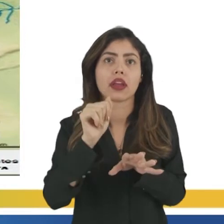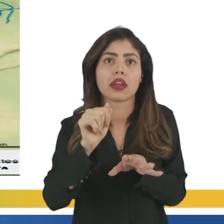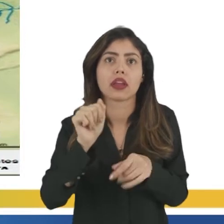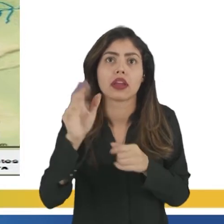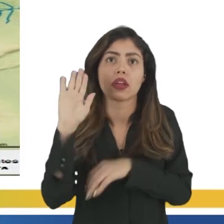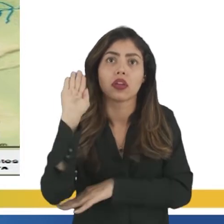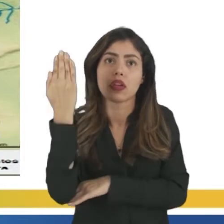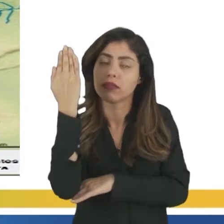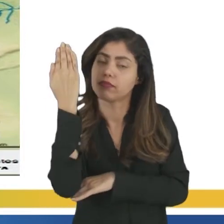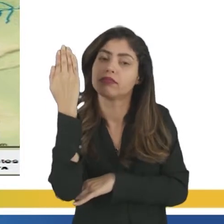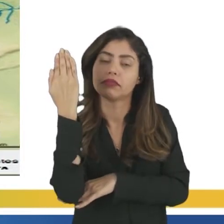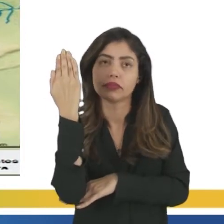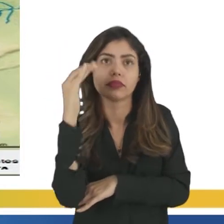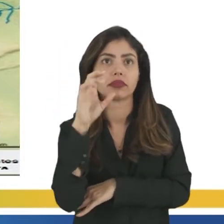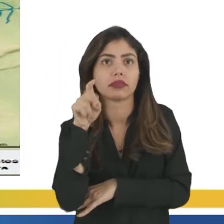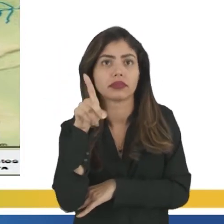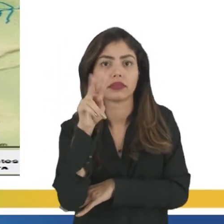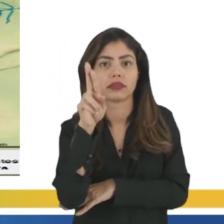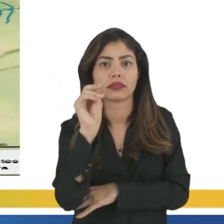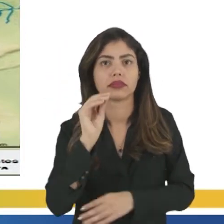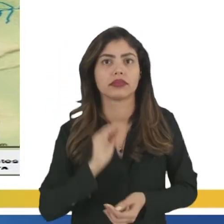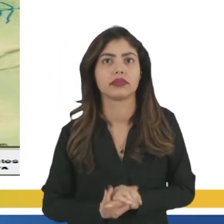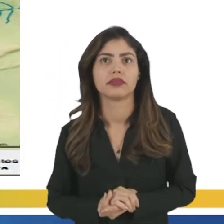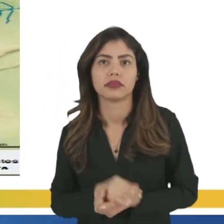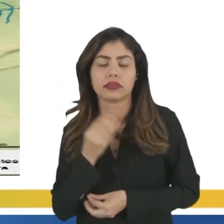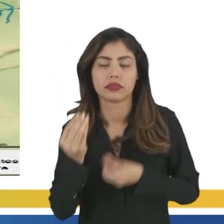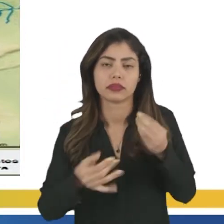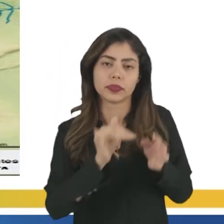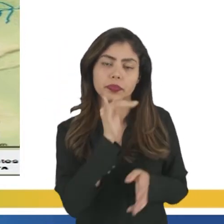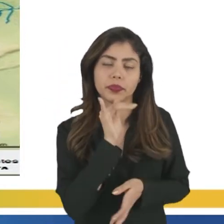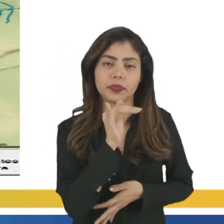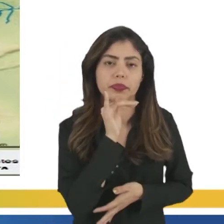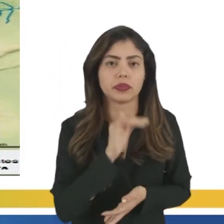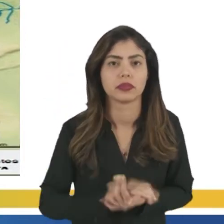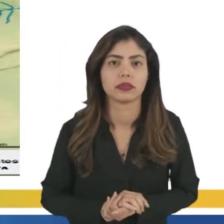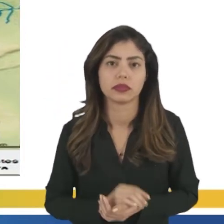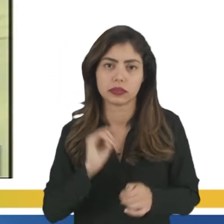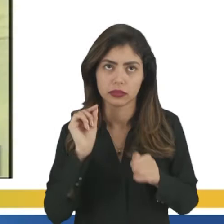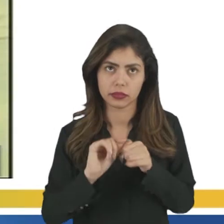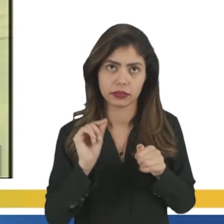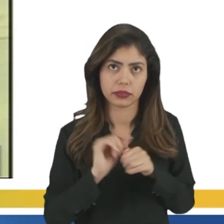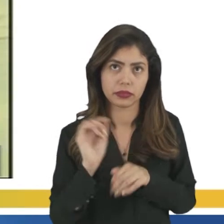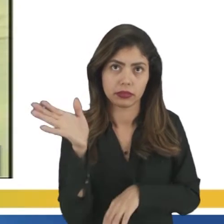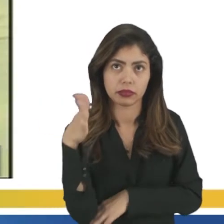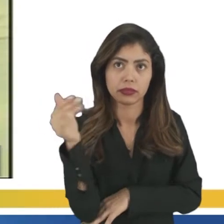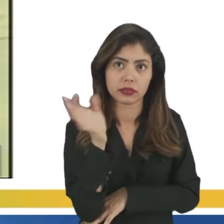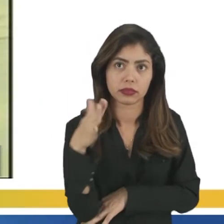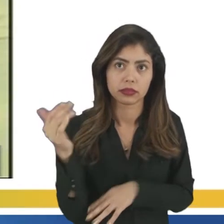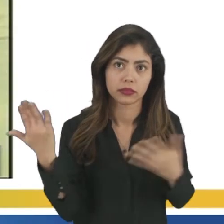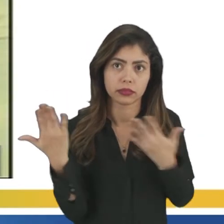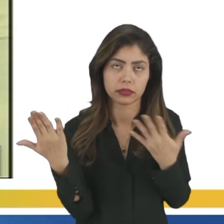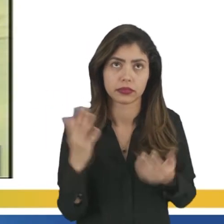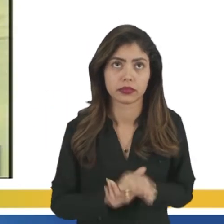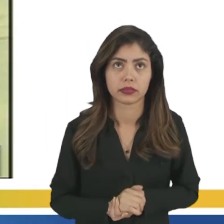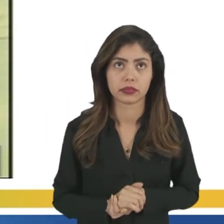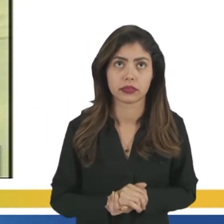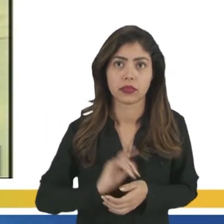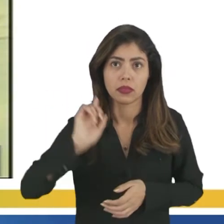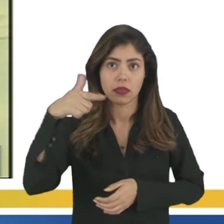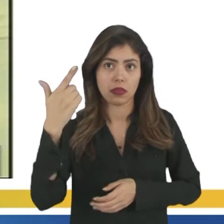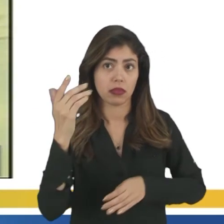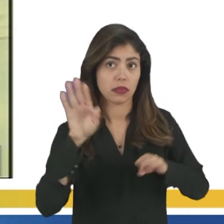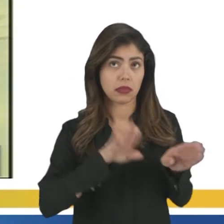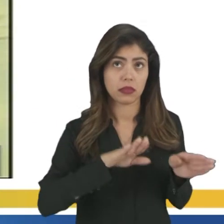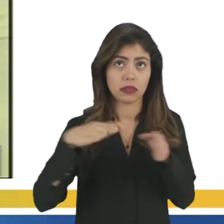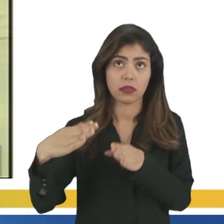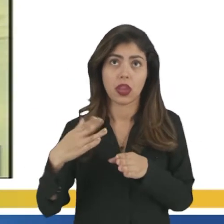nobres, como o cedro, né? Inclusive, o cedro faz parte da bandeira do Líbano atual. A outra parte do território era